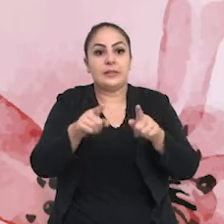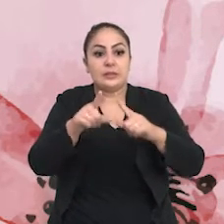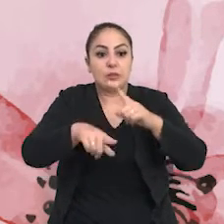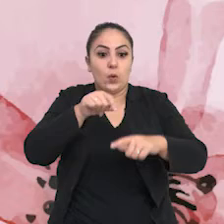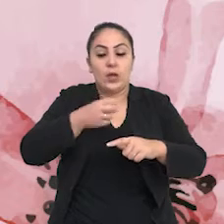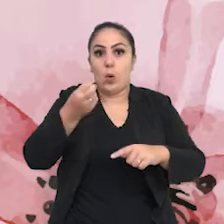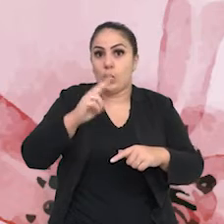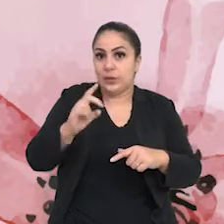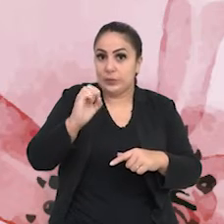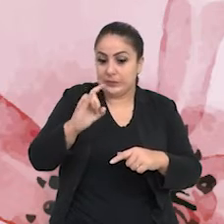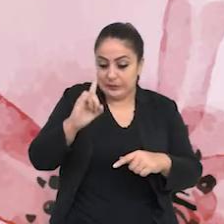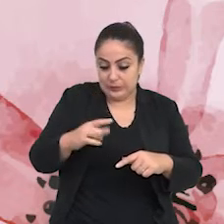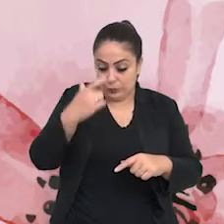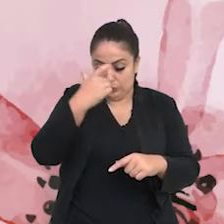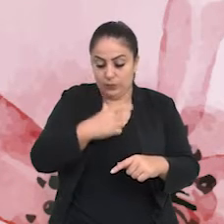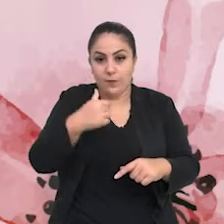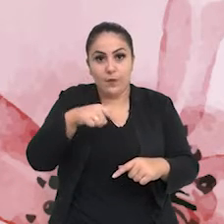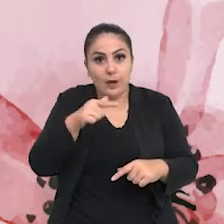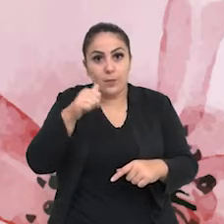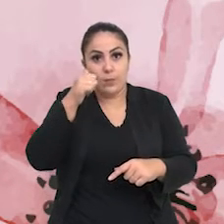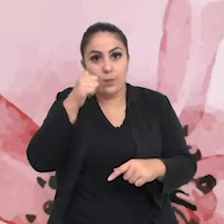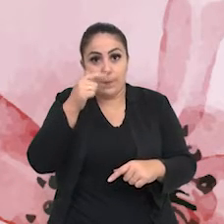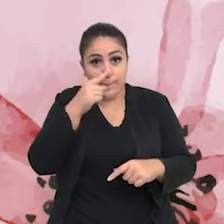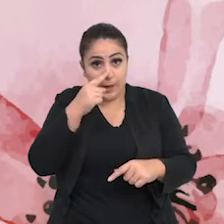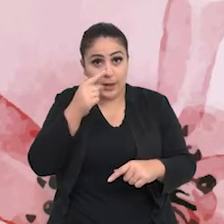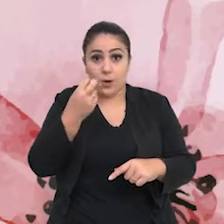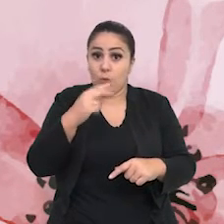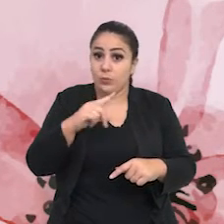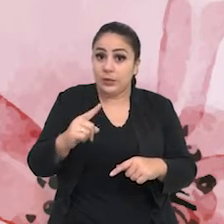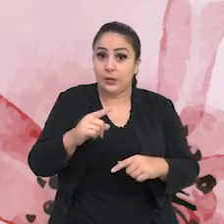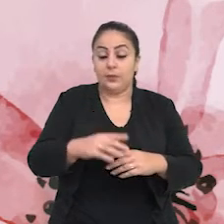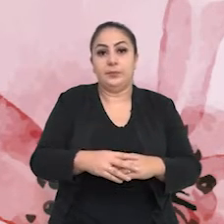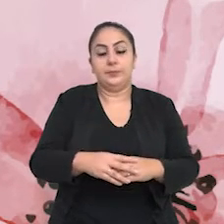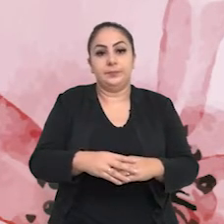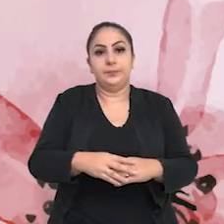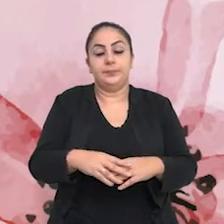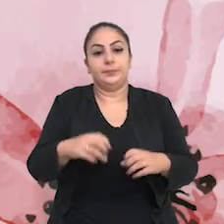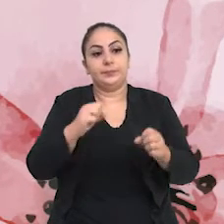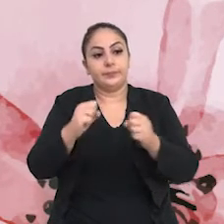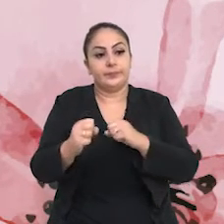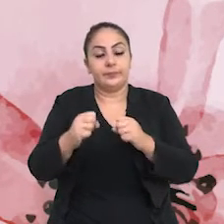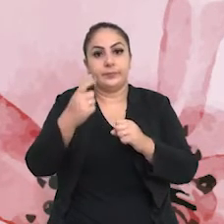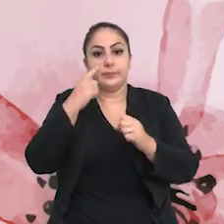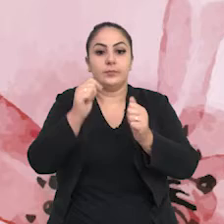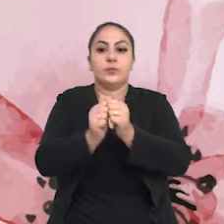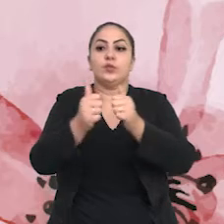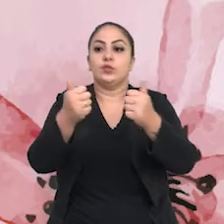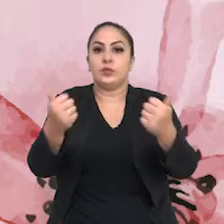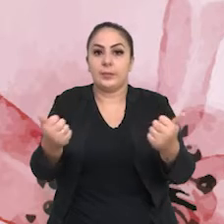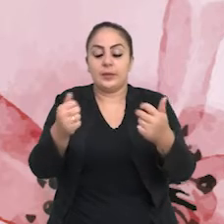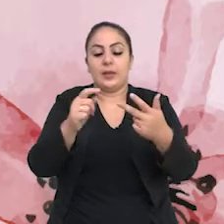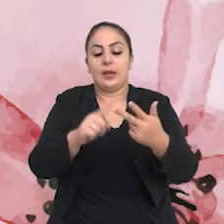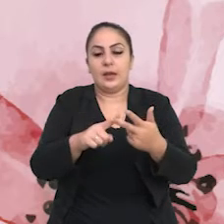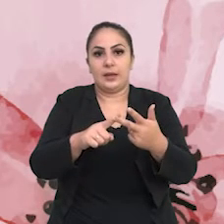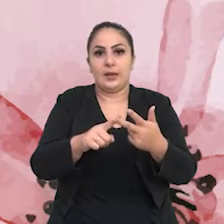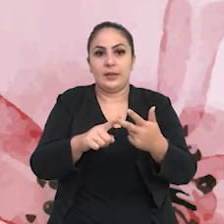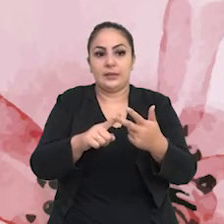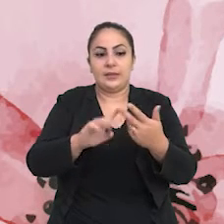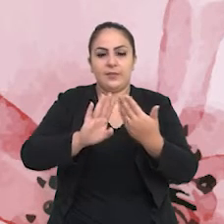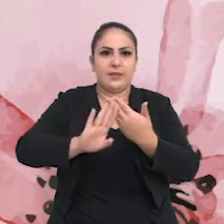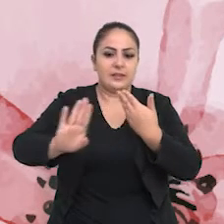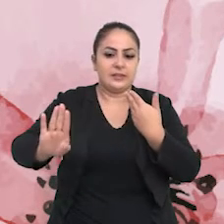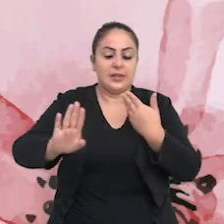se vamos ser mães ou se não vamos ser mães, podermos nos divorciar, podermos